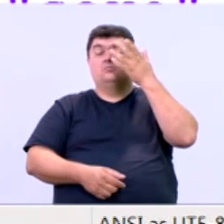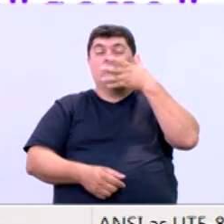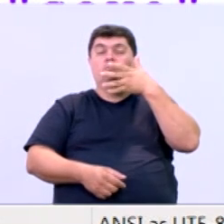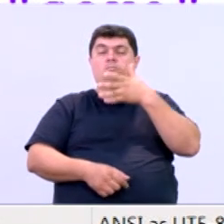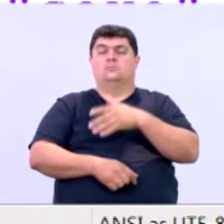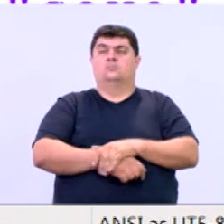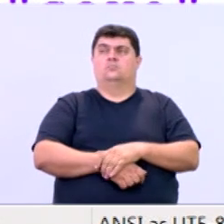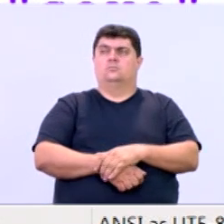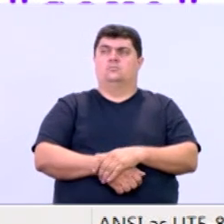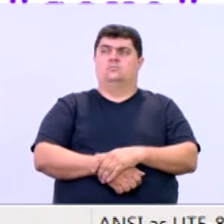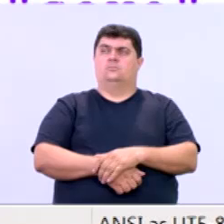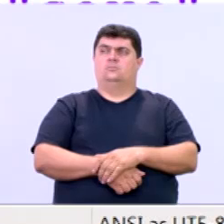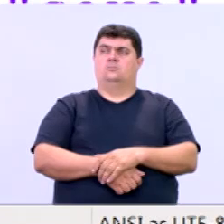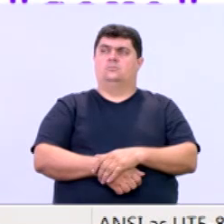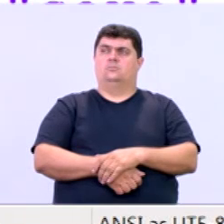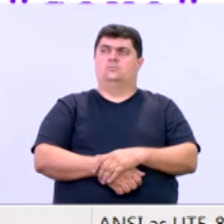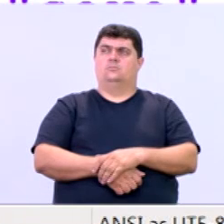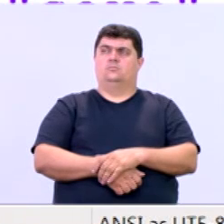dele.